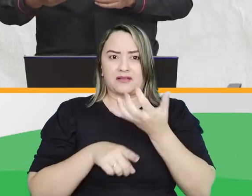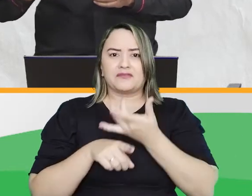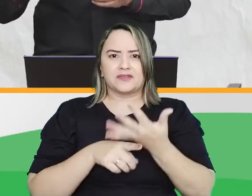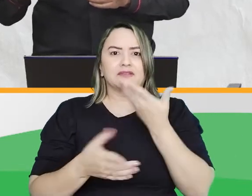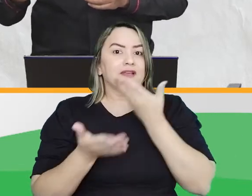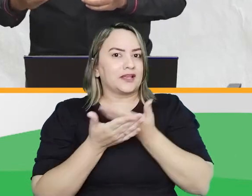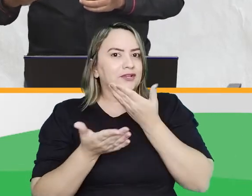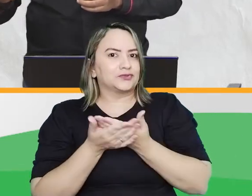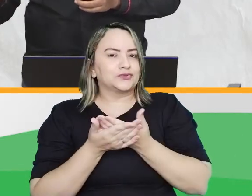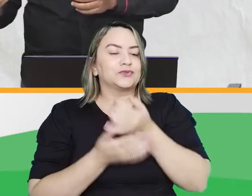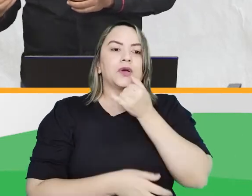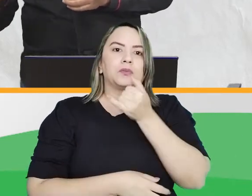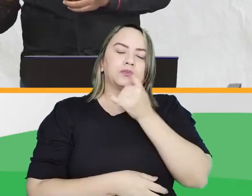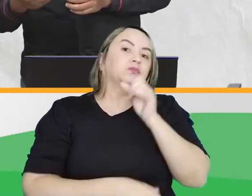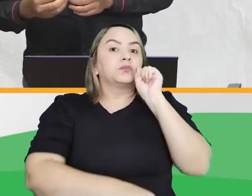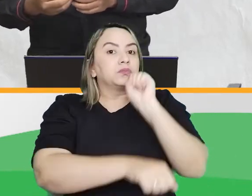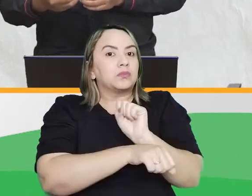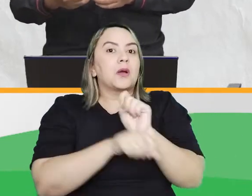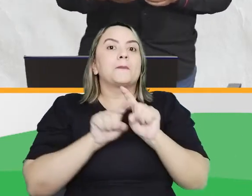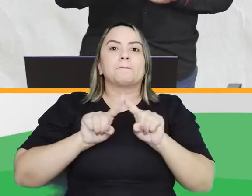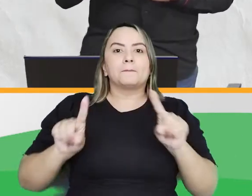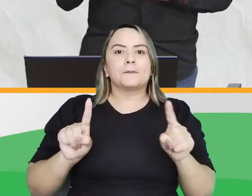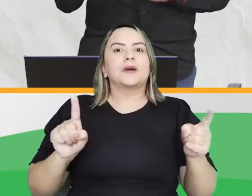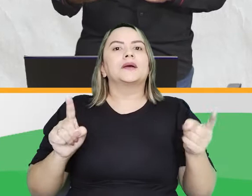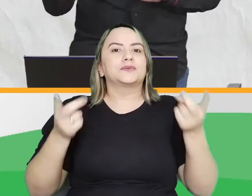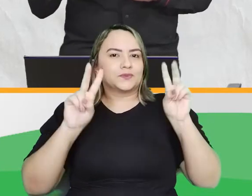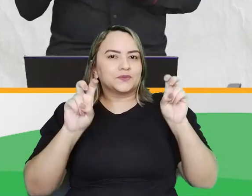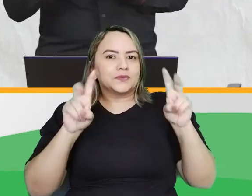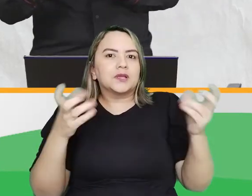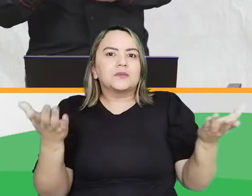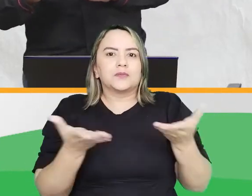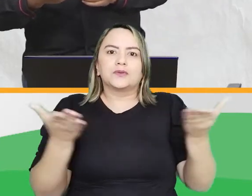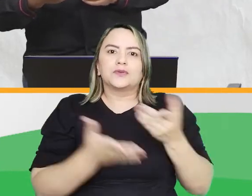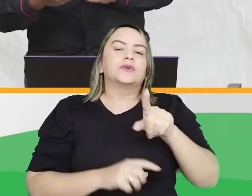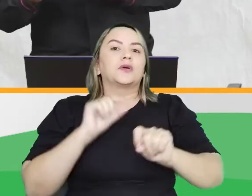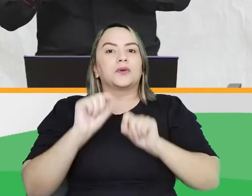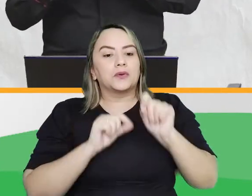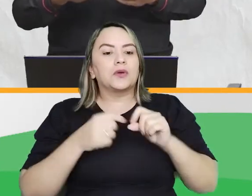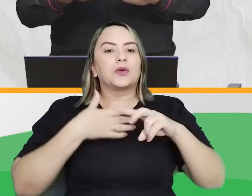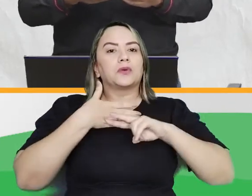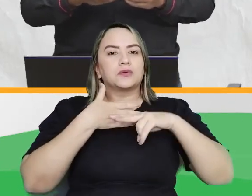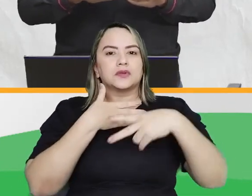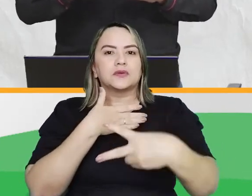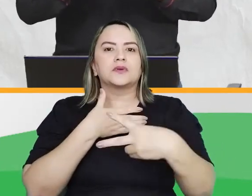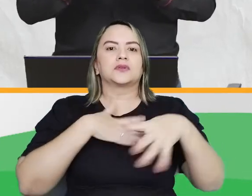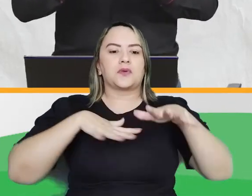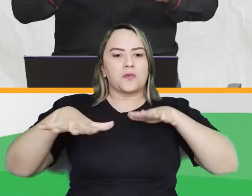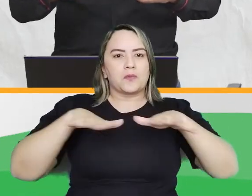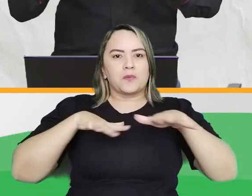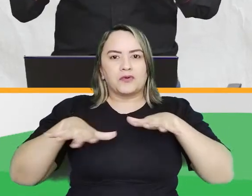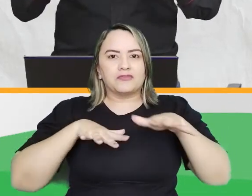estuda o comportamento de carga em repouso? Existe, é a eletrostática. Então, a eletrodinâmica está preocupada em analisar justamente isso,